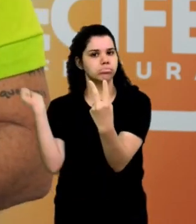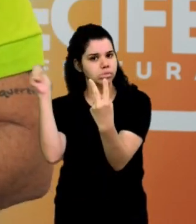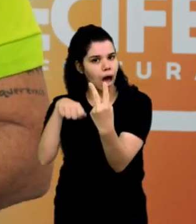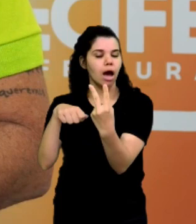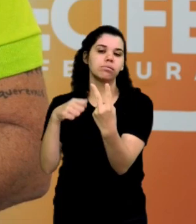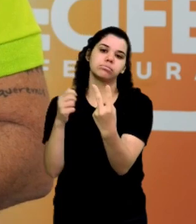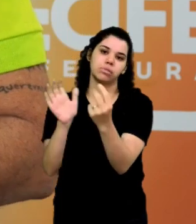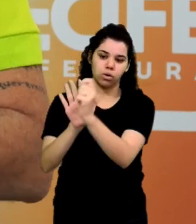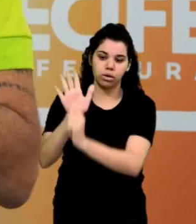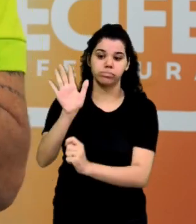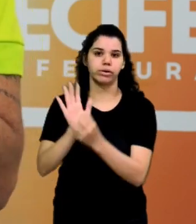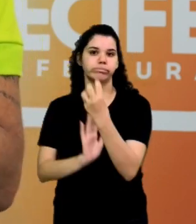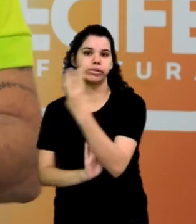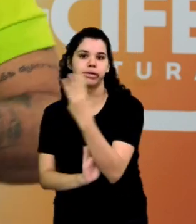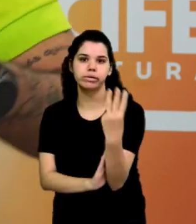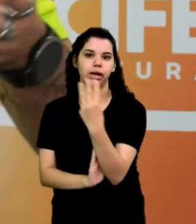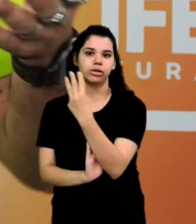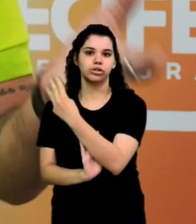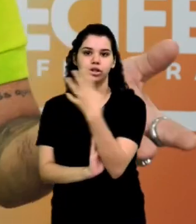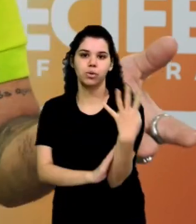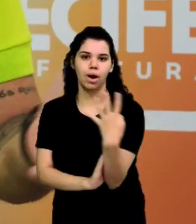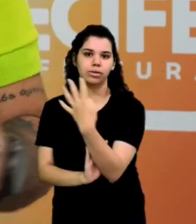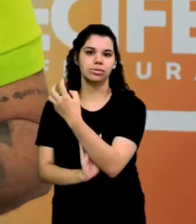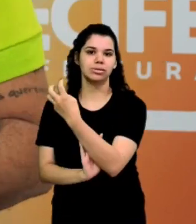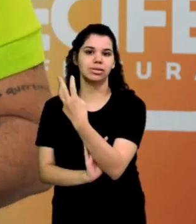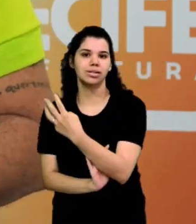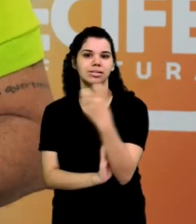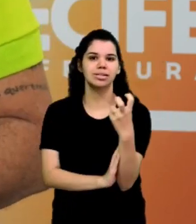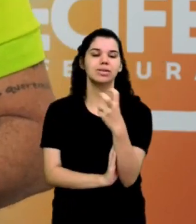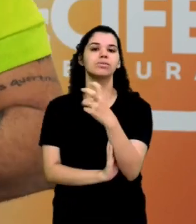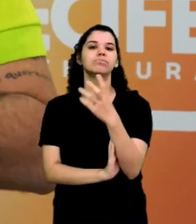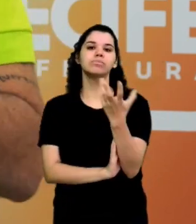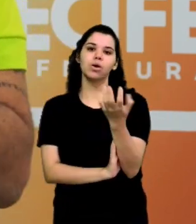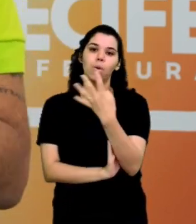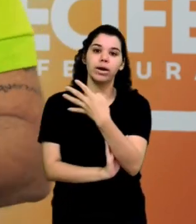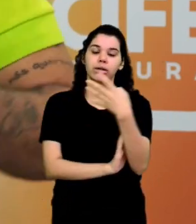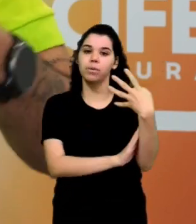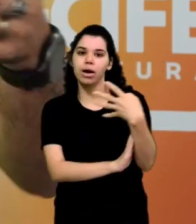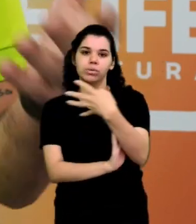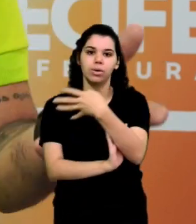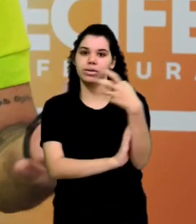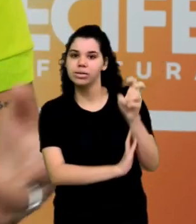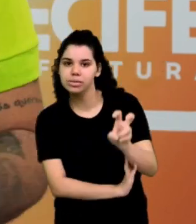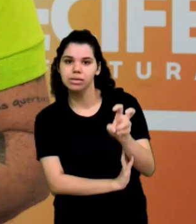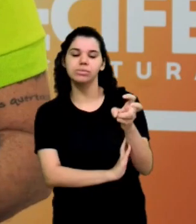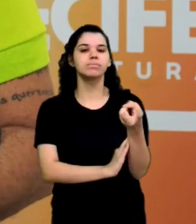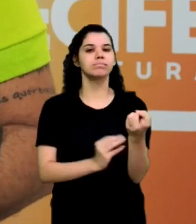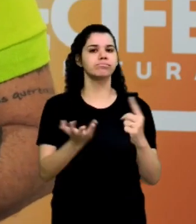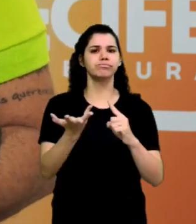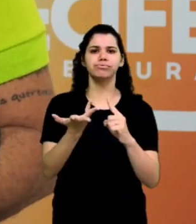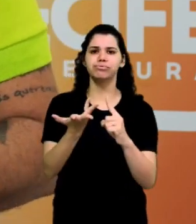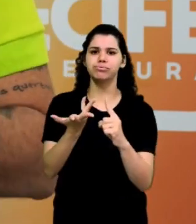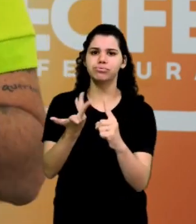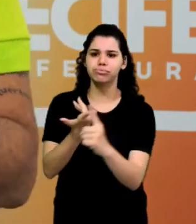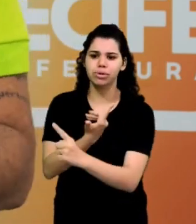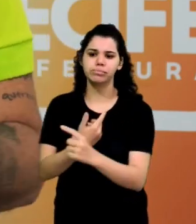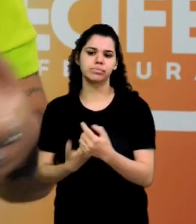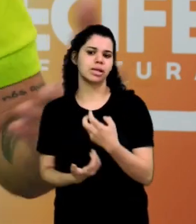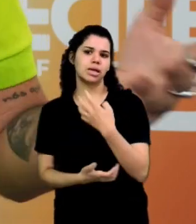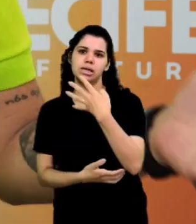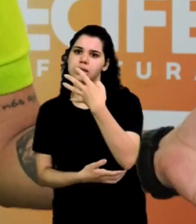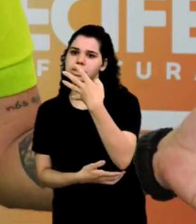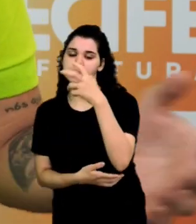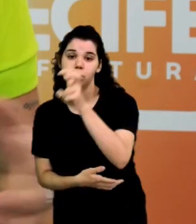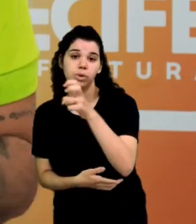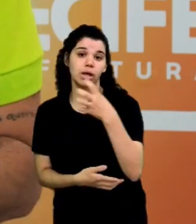exemplo, 33, 34, 35, 43, 44, 45 e 53,